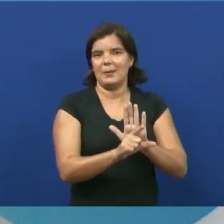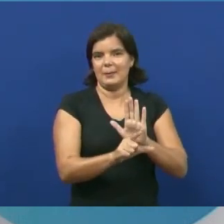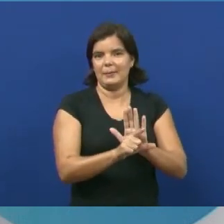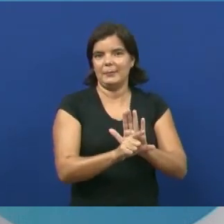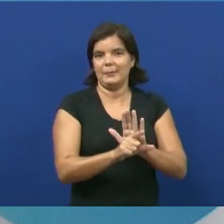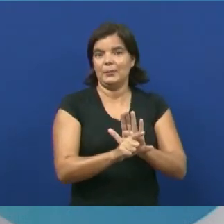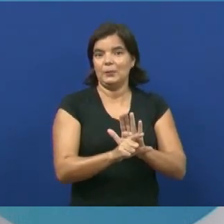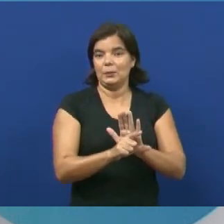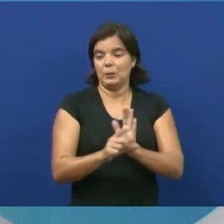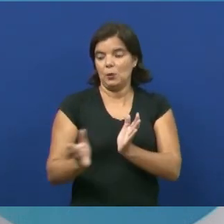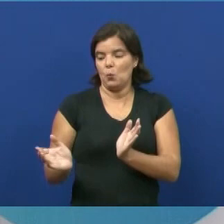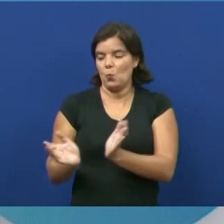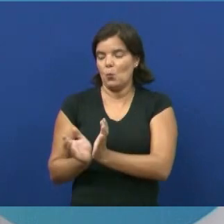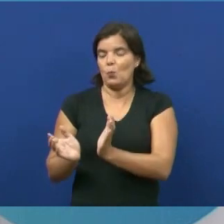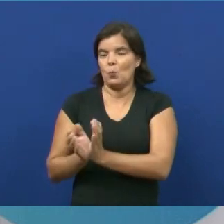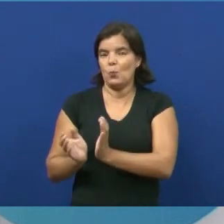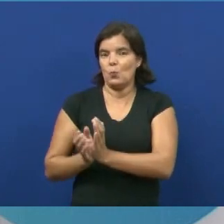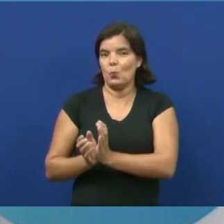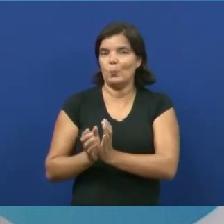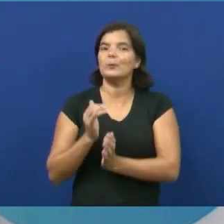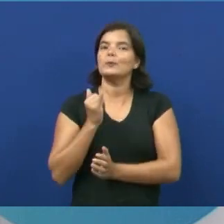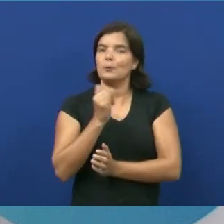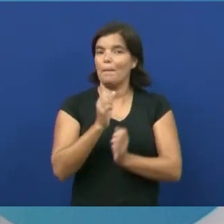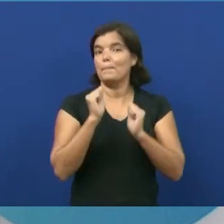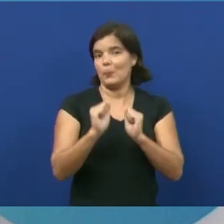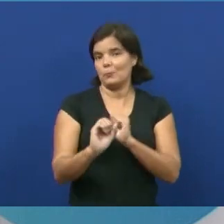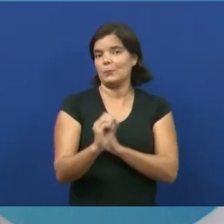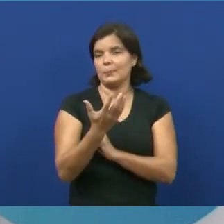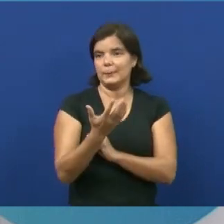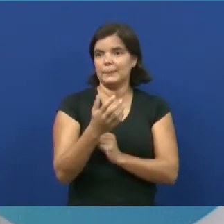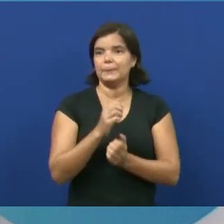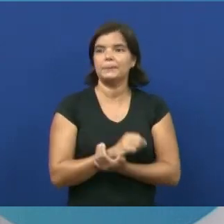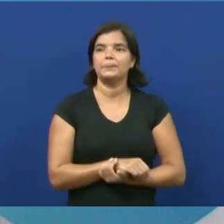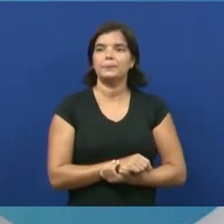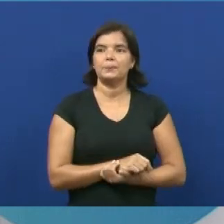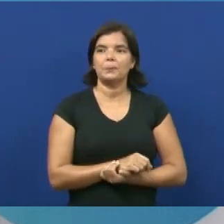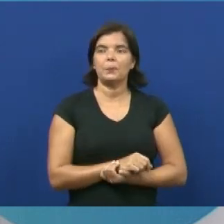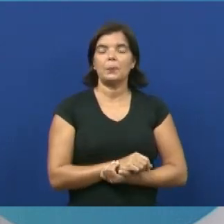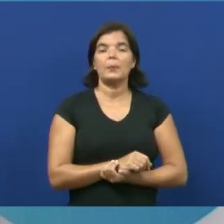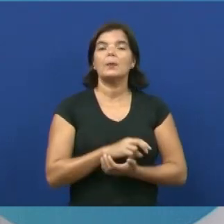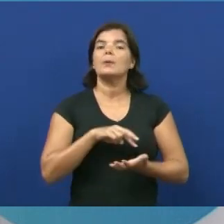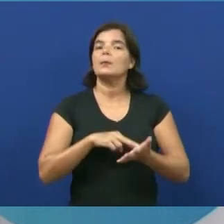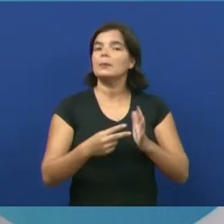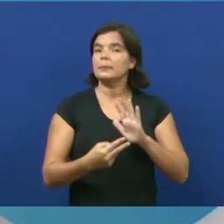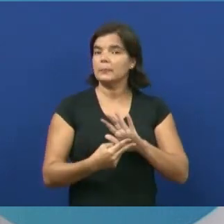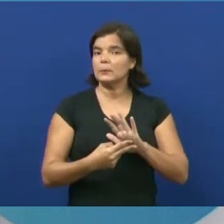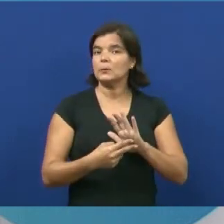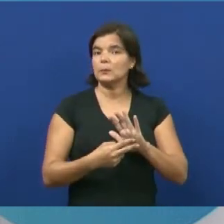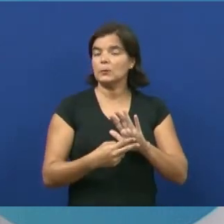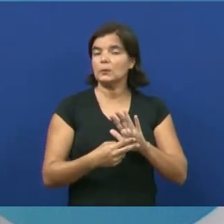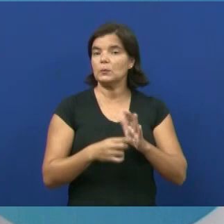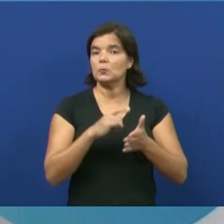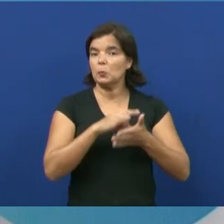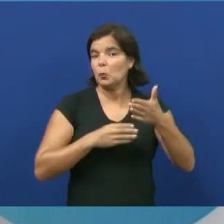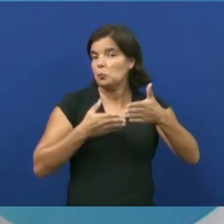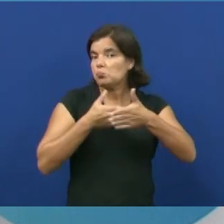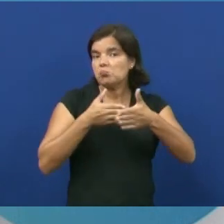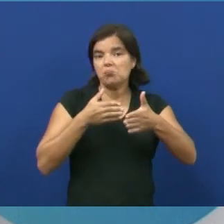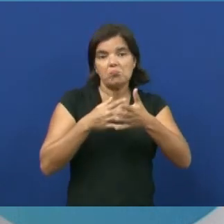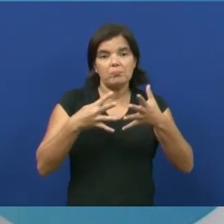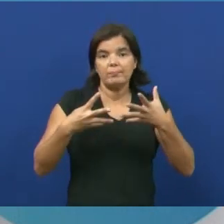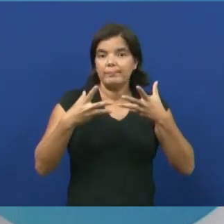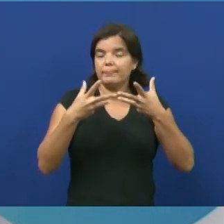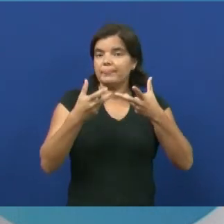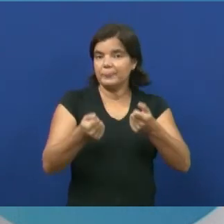que o parlamento não tenha dito que pode acontecer, certo? Ou seja, a Declaração dos Direitos limitou